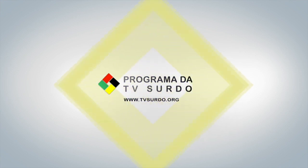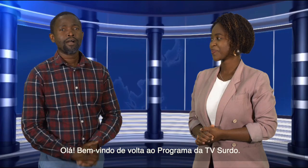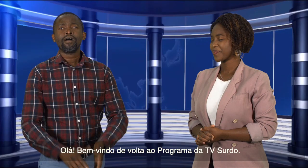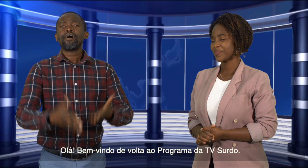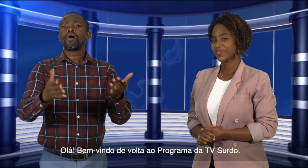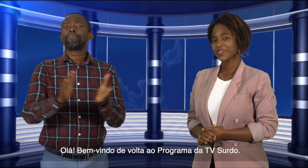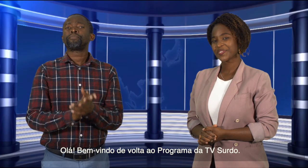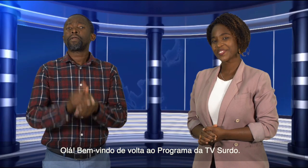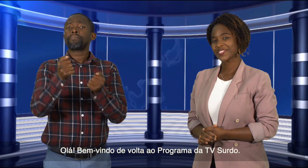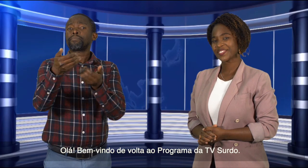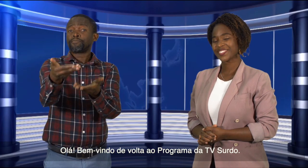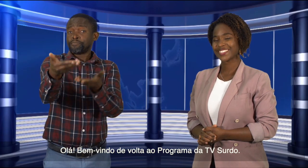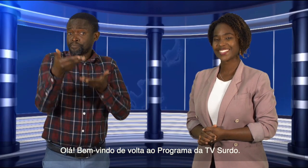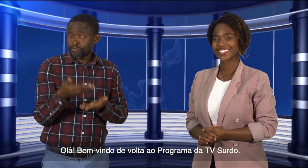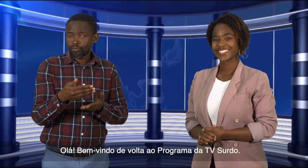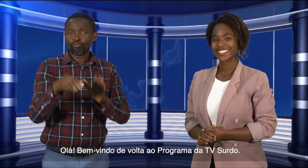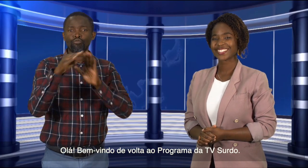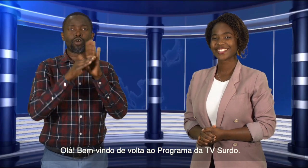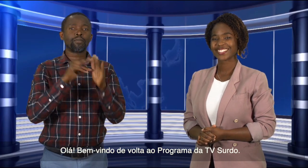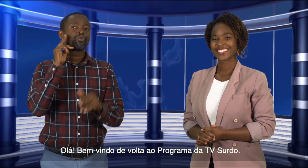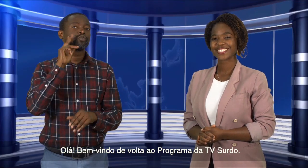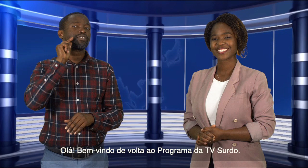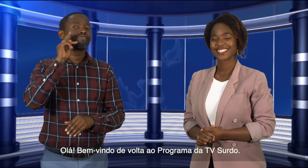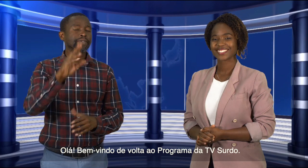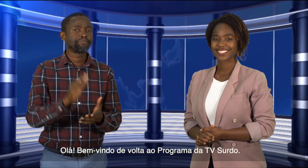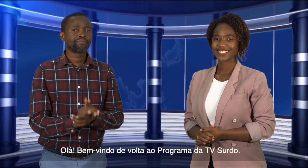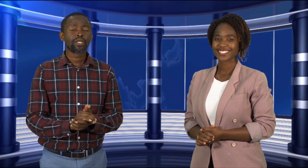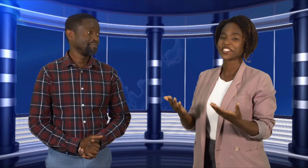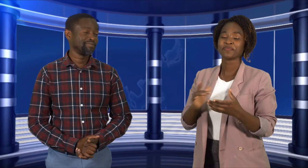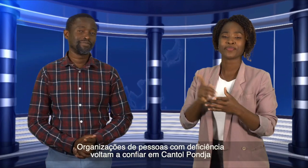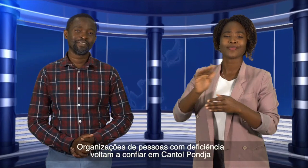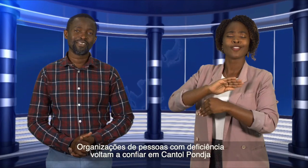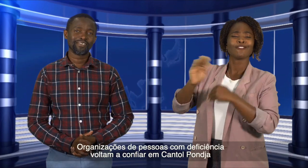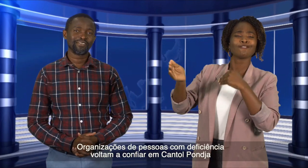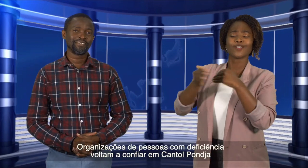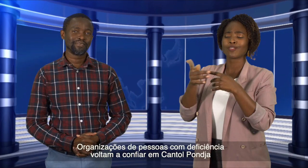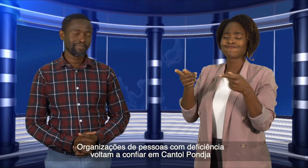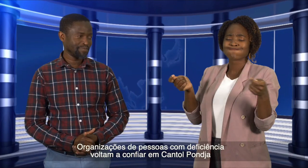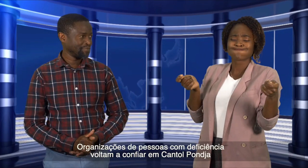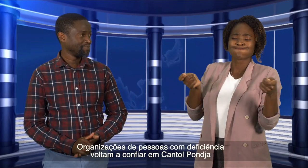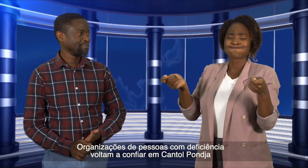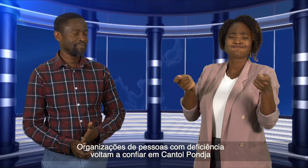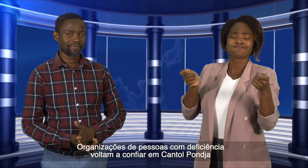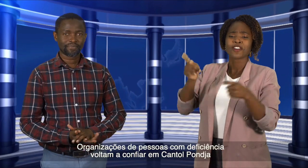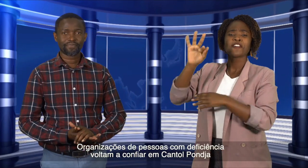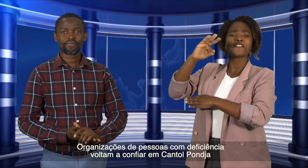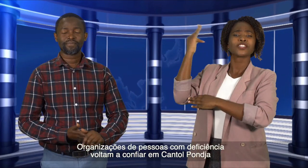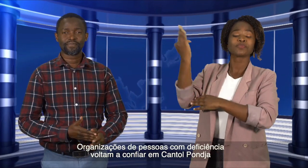Olá, bem-vindo de volta ao programa da TV Surdo. Organizações de pessoas com